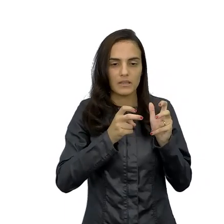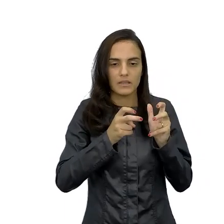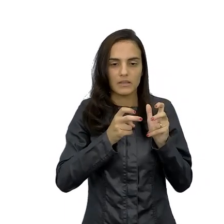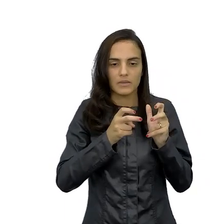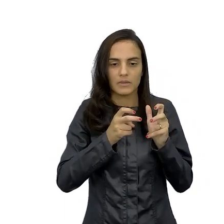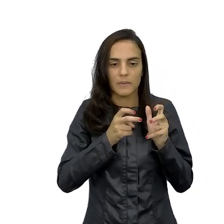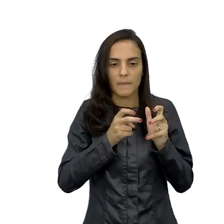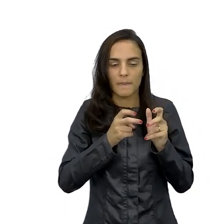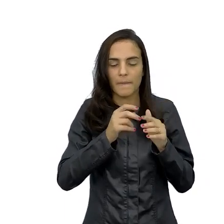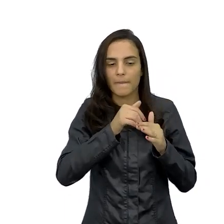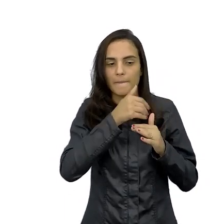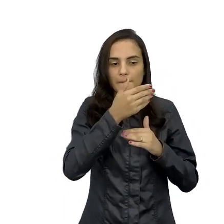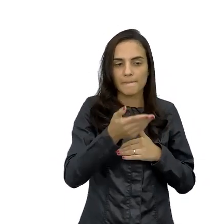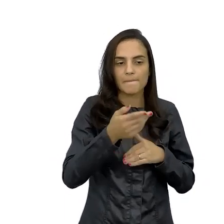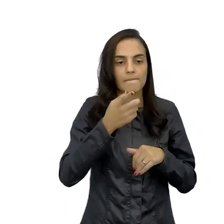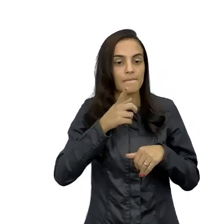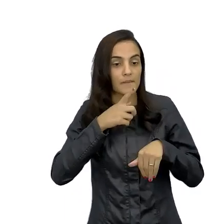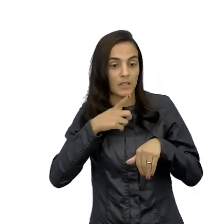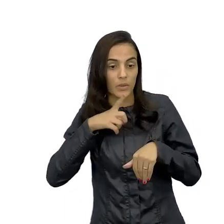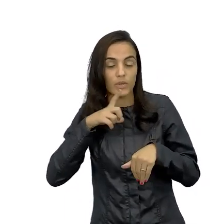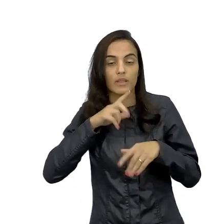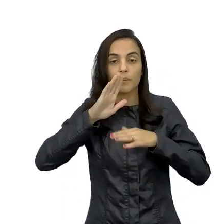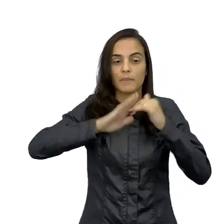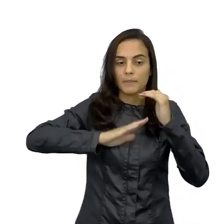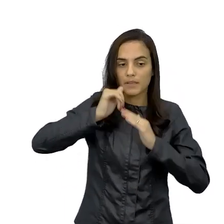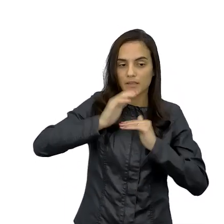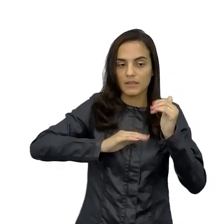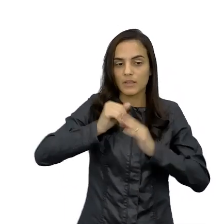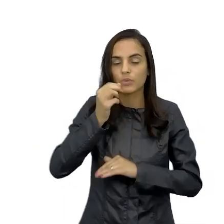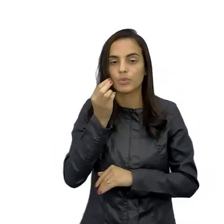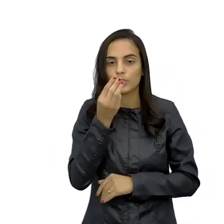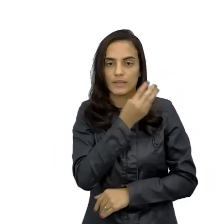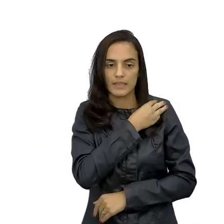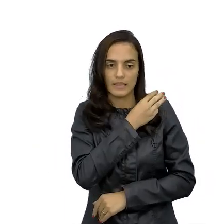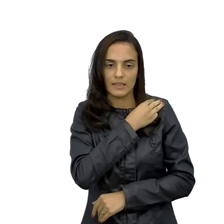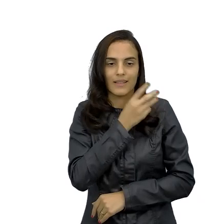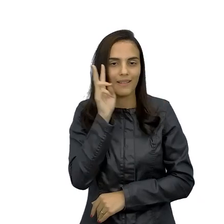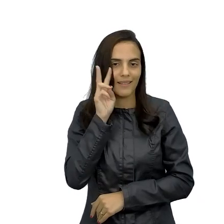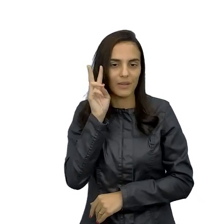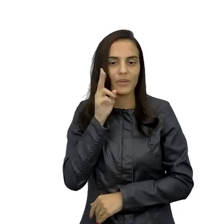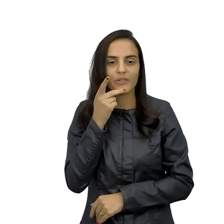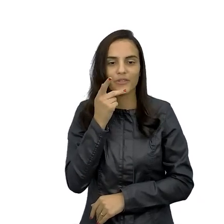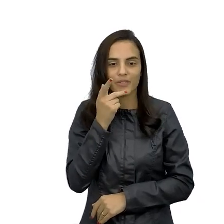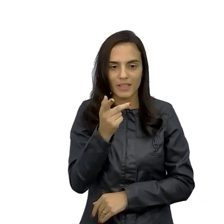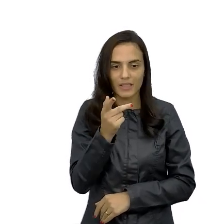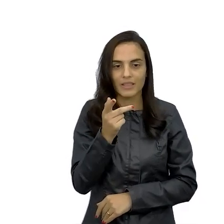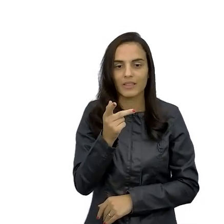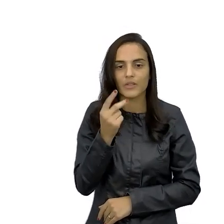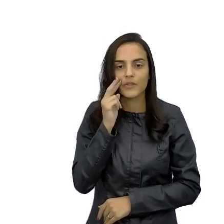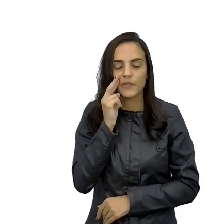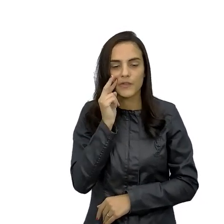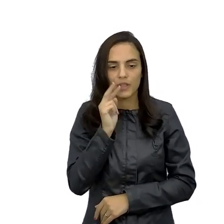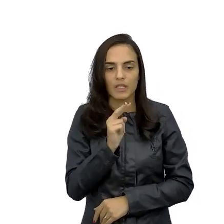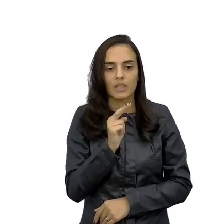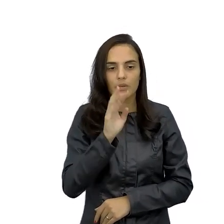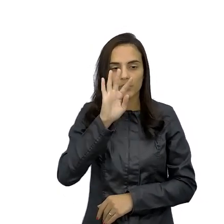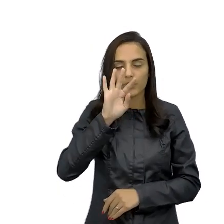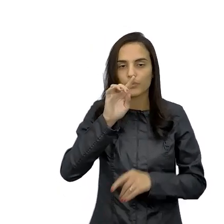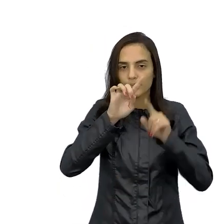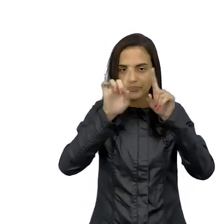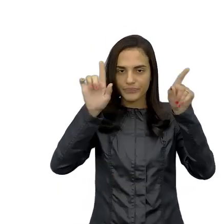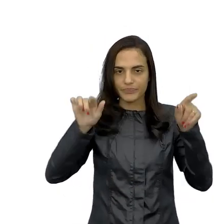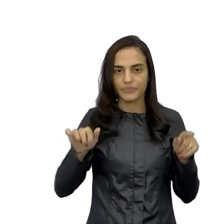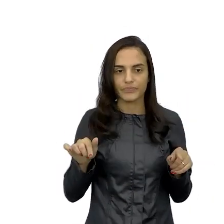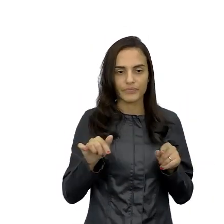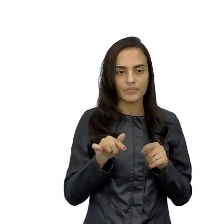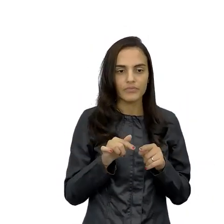no fundo, que eu tenho uma habilidade no terceiro ano. Lembra que eu falei, eu olhei lá no quarto porque era uma avaliação